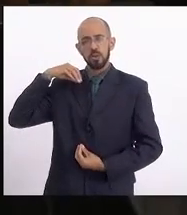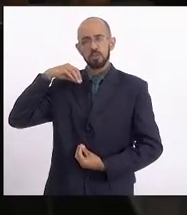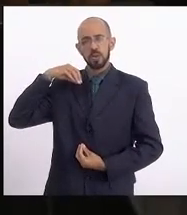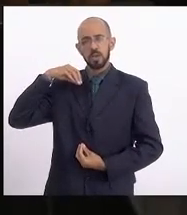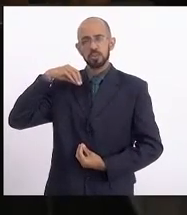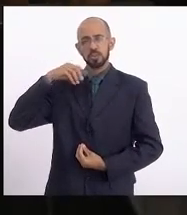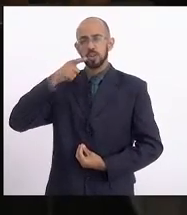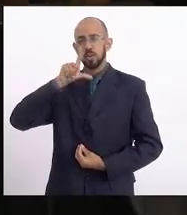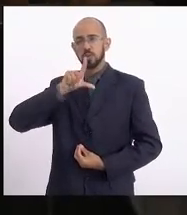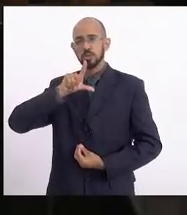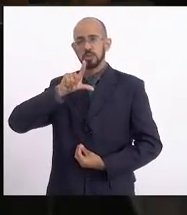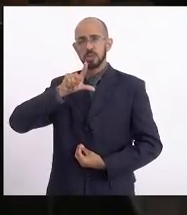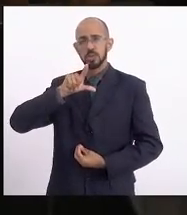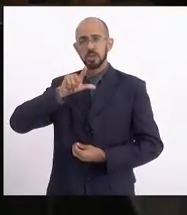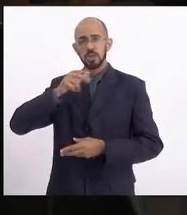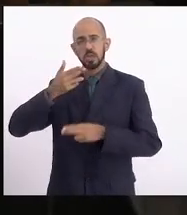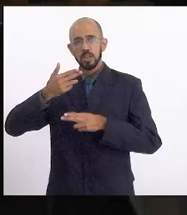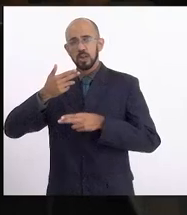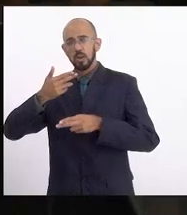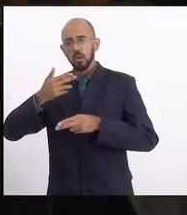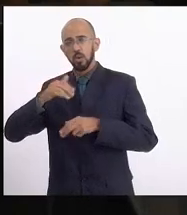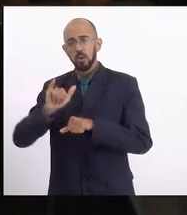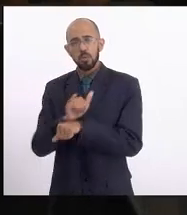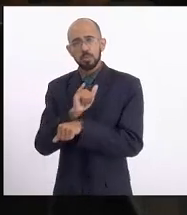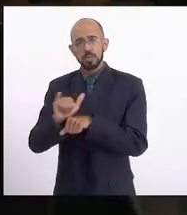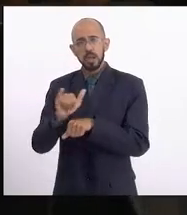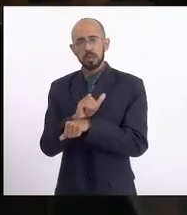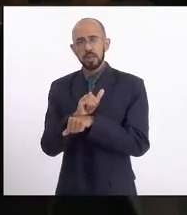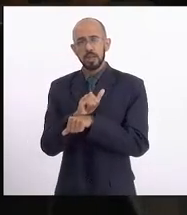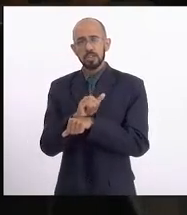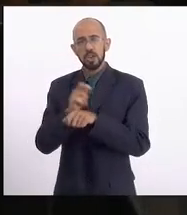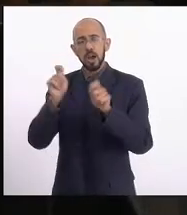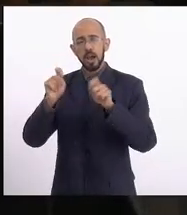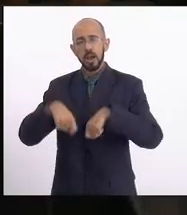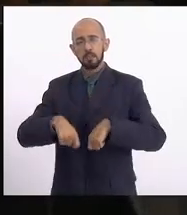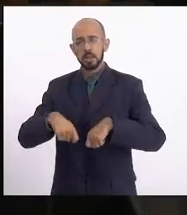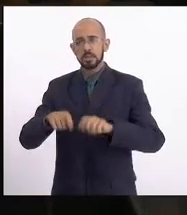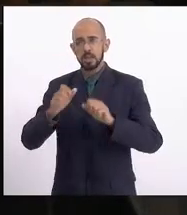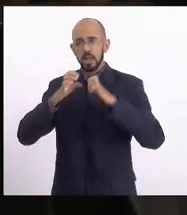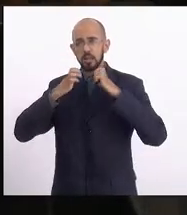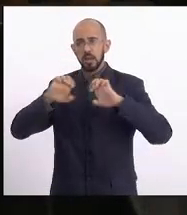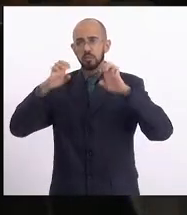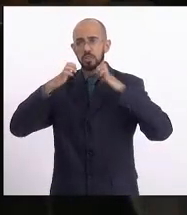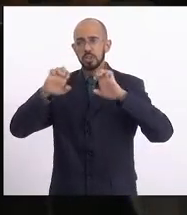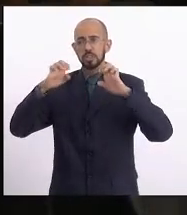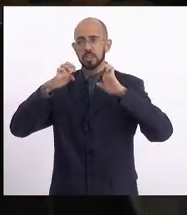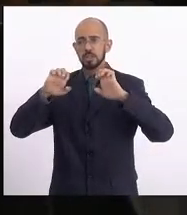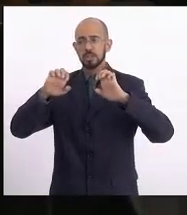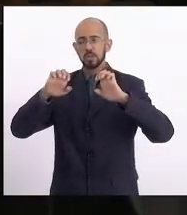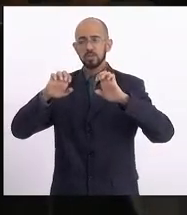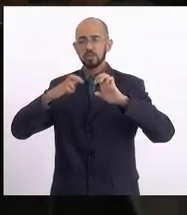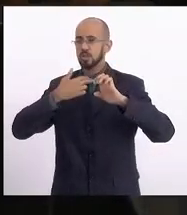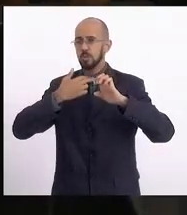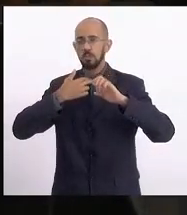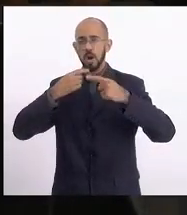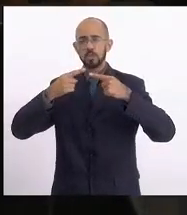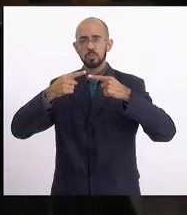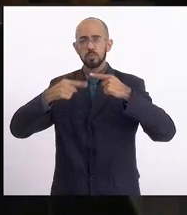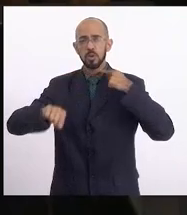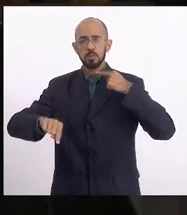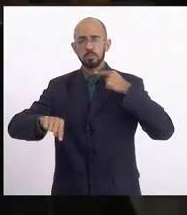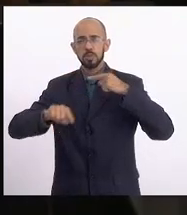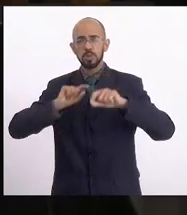à oração, à palavra, o poder do evangelismo. Você não pode impedir a